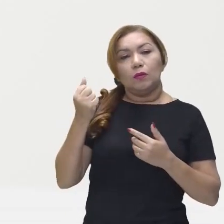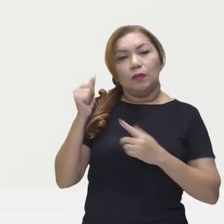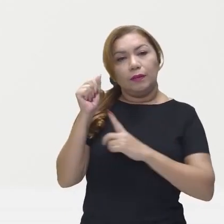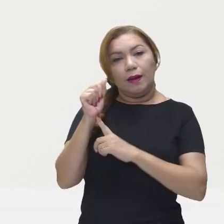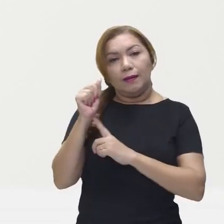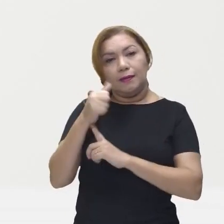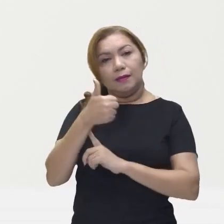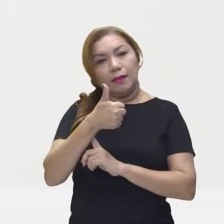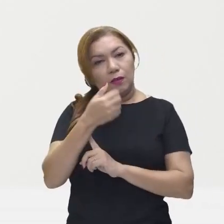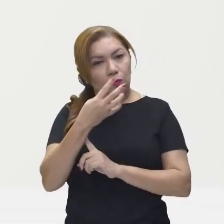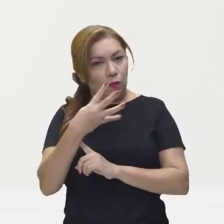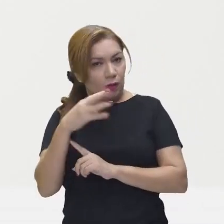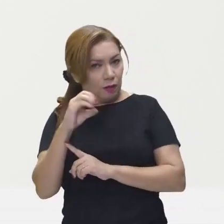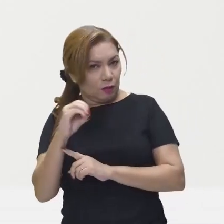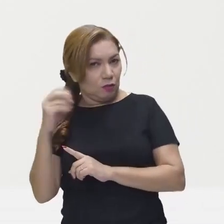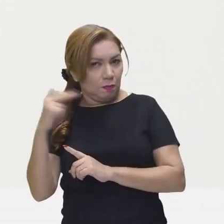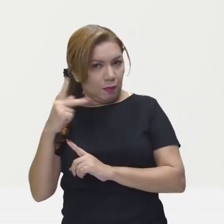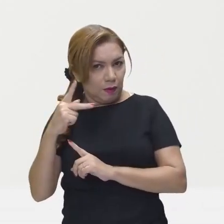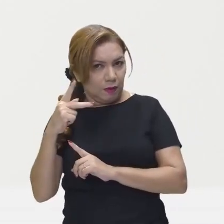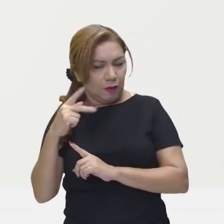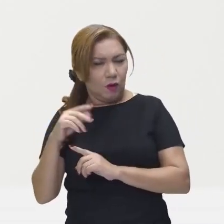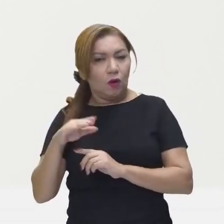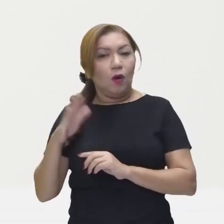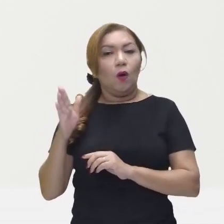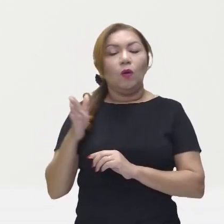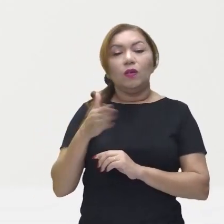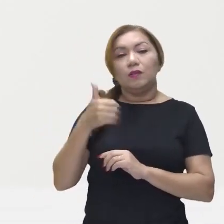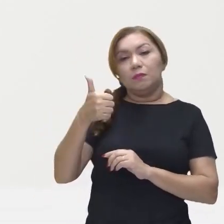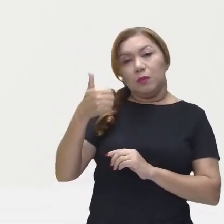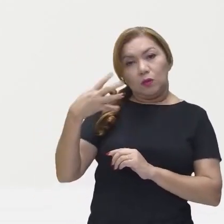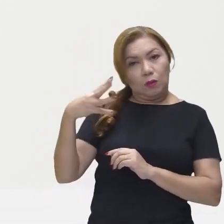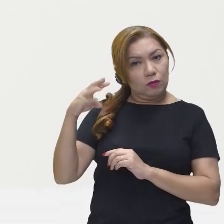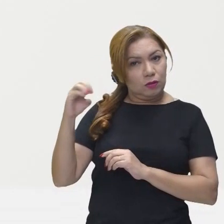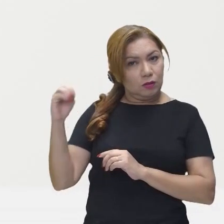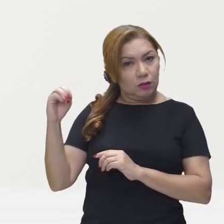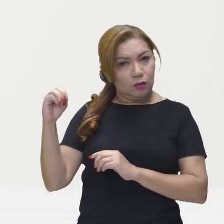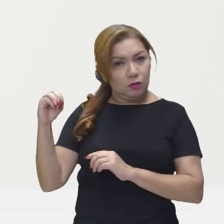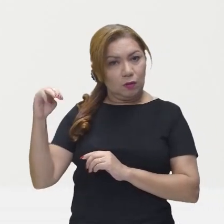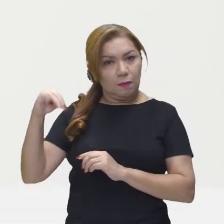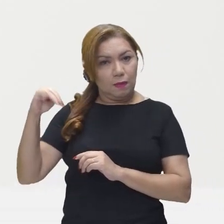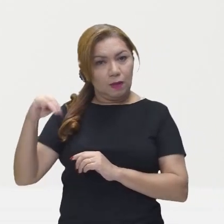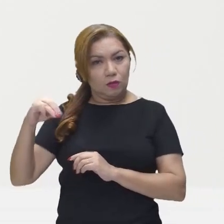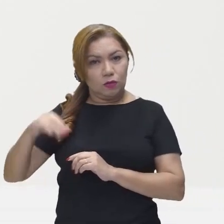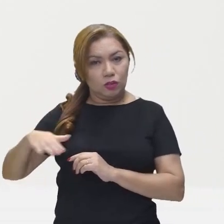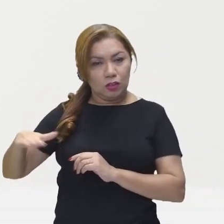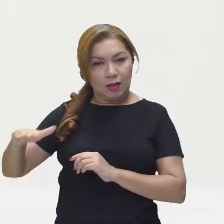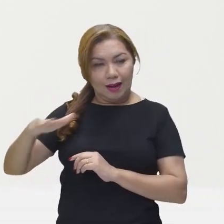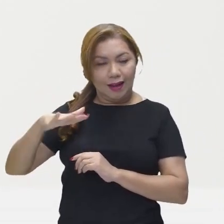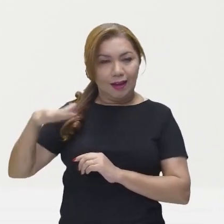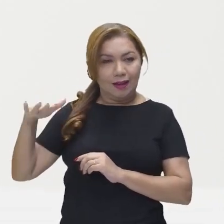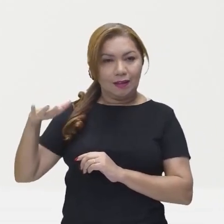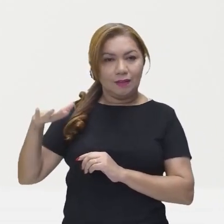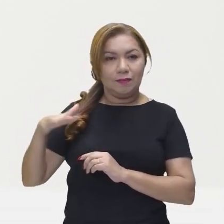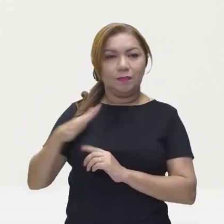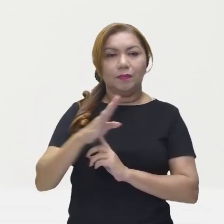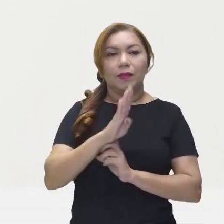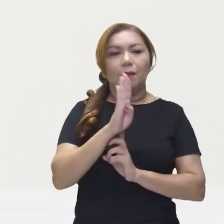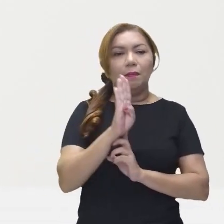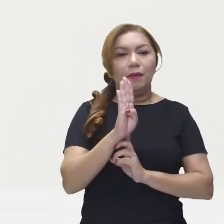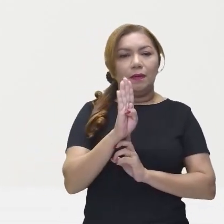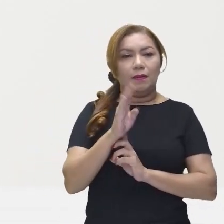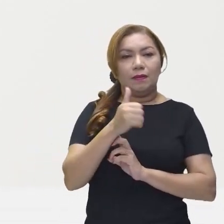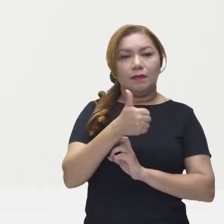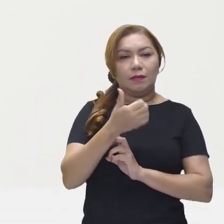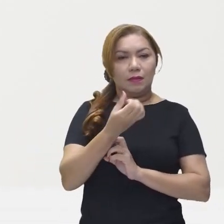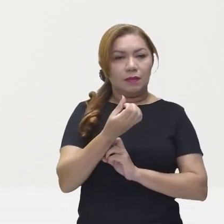praça, 140 metros de perímetro? E a professora caminha 1.400 metros, é isso? B, 160 metros